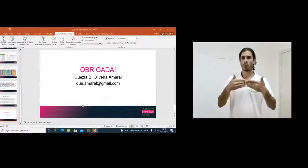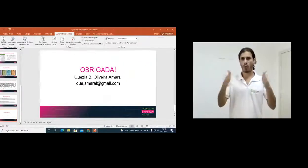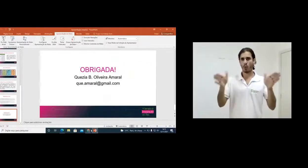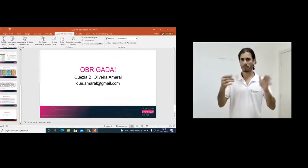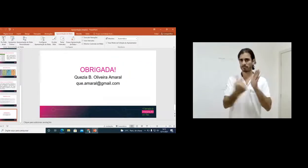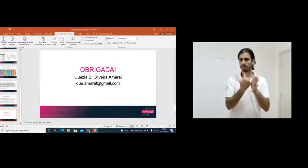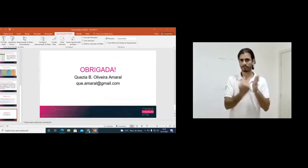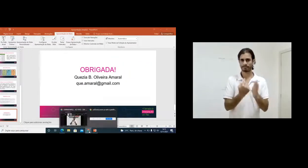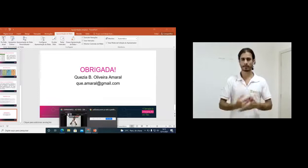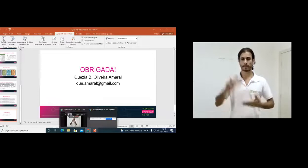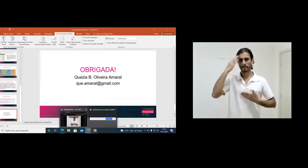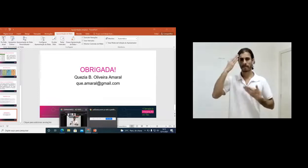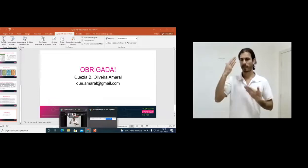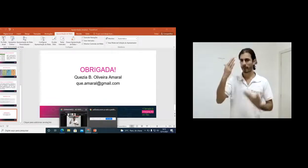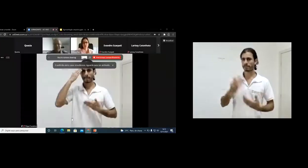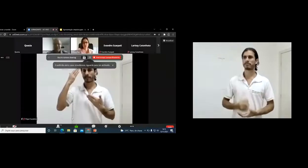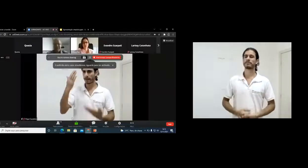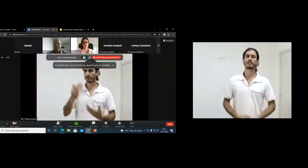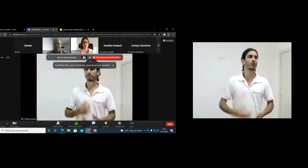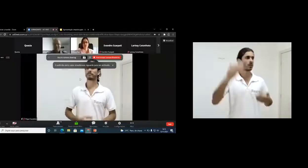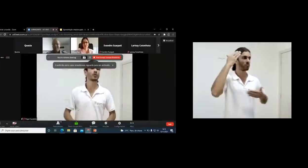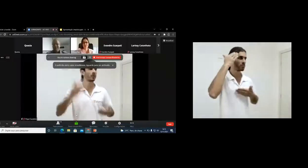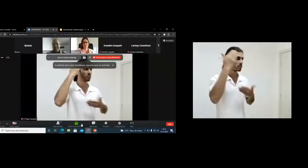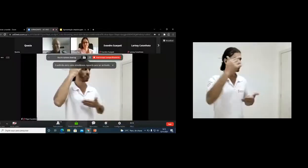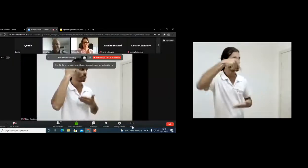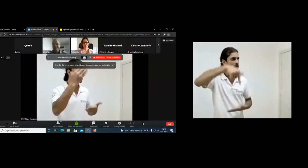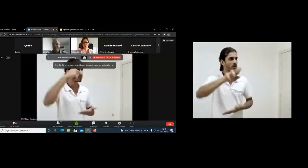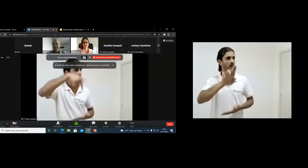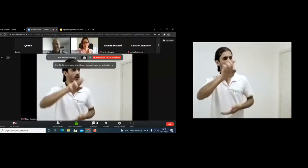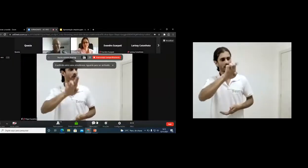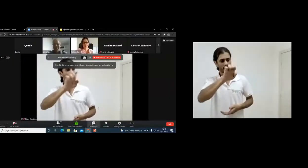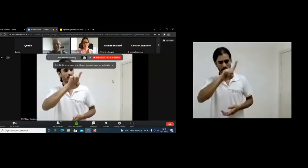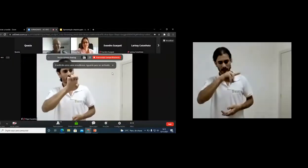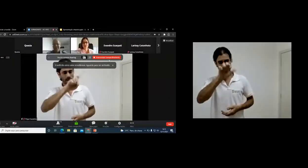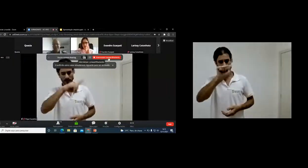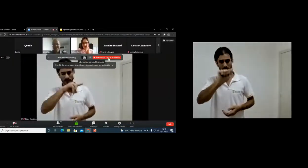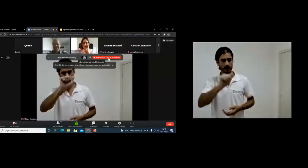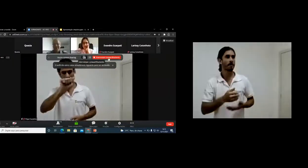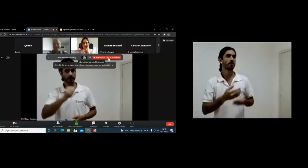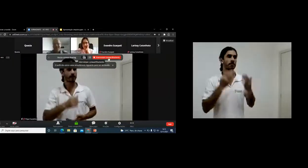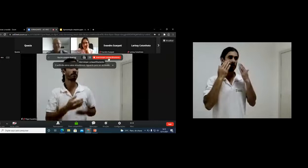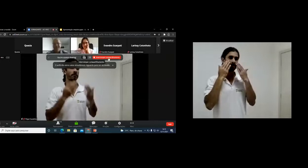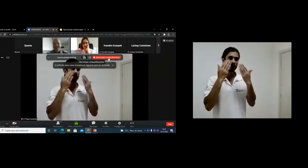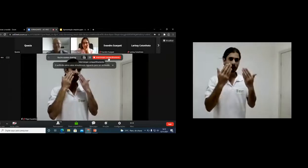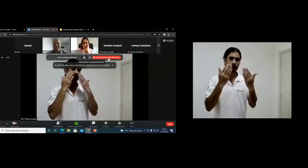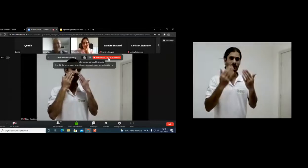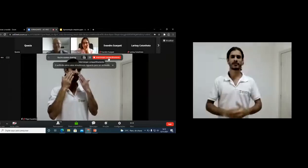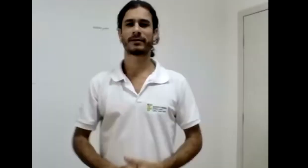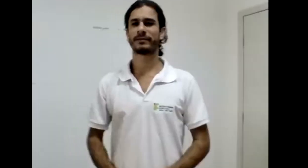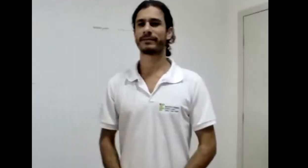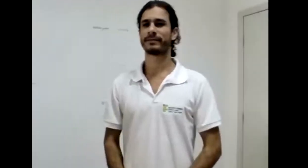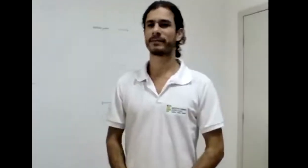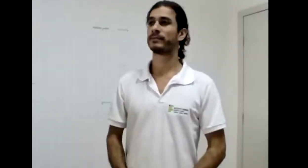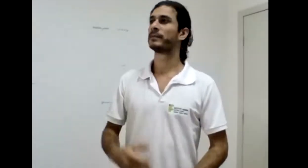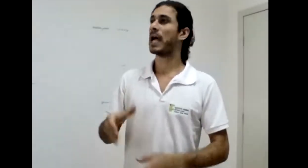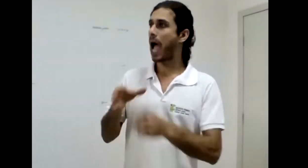Ok, Thais, obrigada pela apresentação. Fui prestigiada aí pela orientadora, Larissa, que chegou para ouvir sua apresentação.